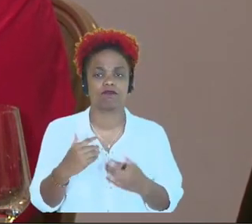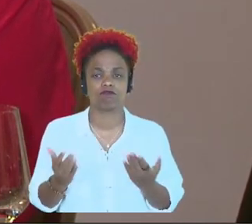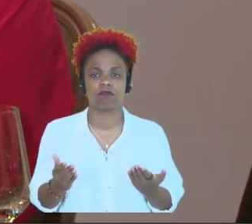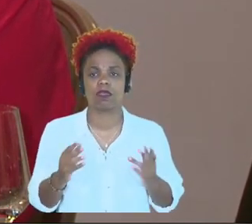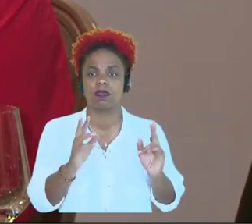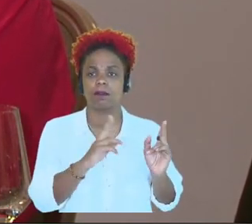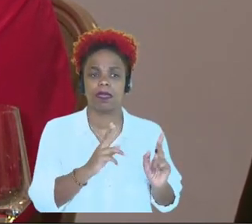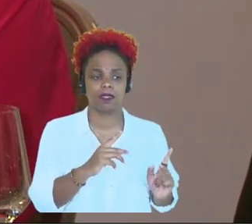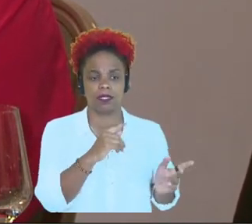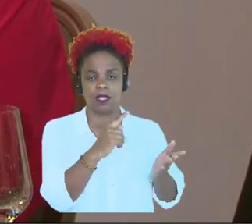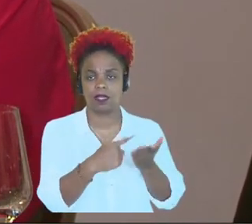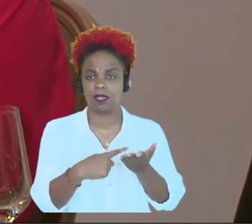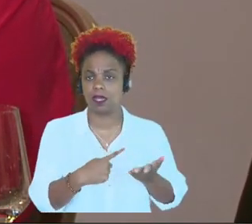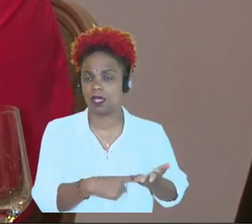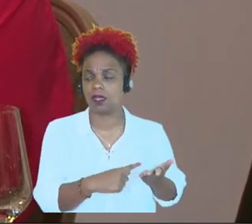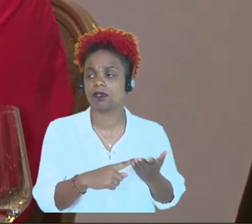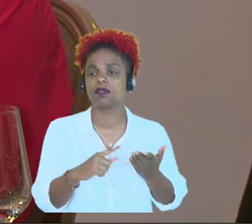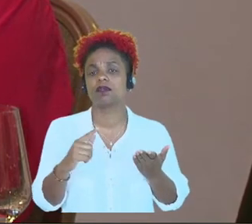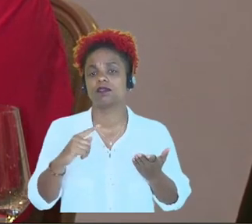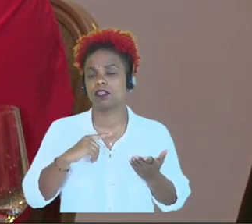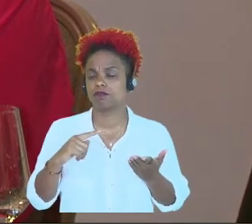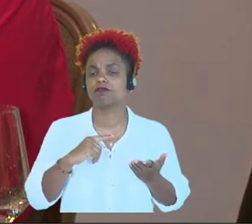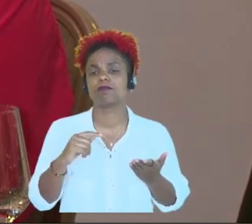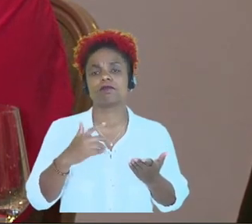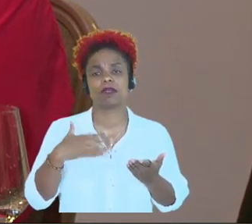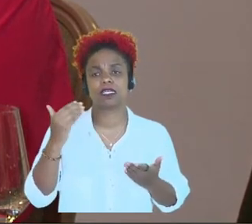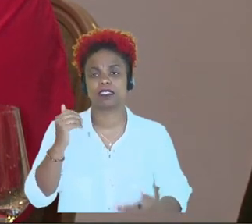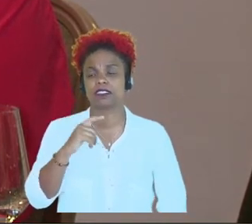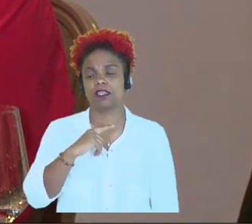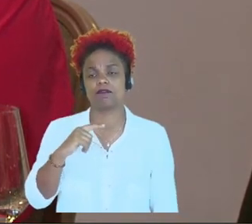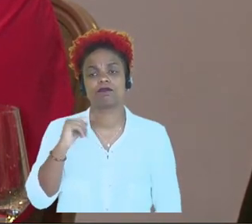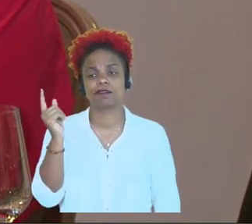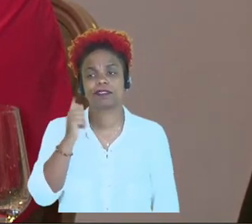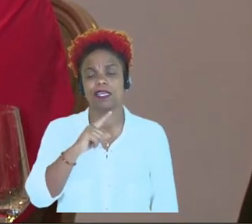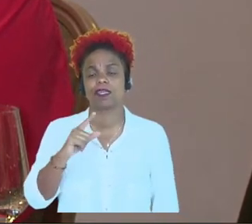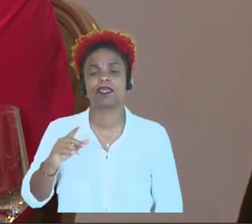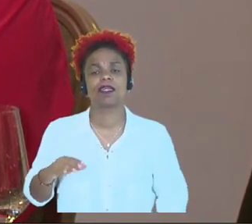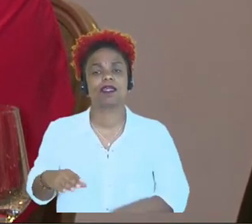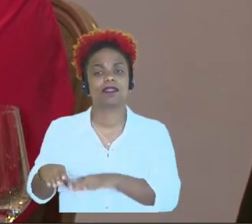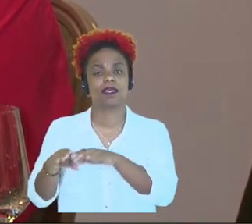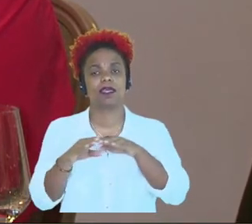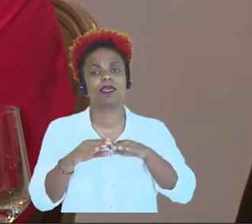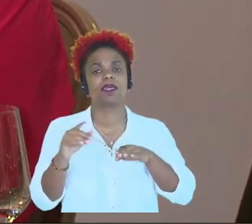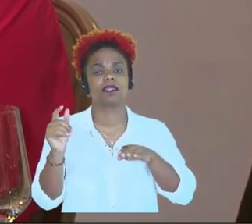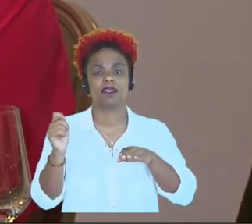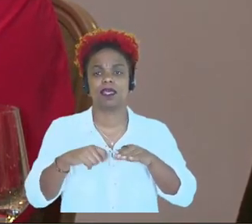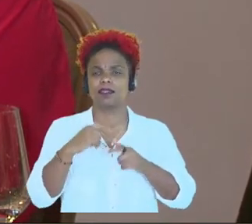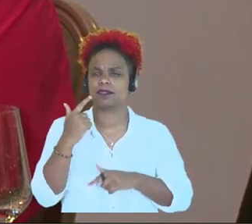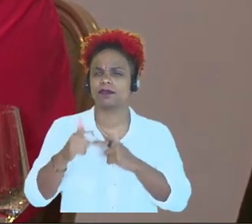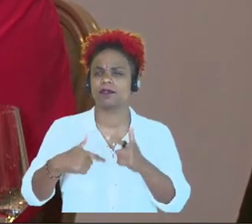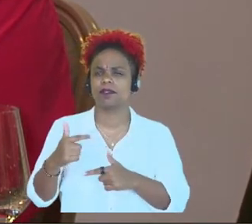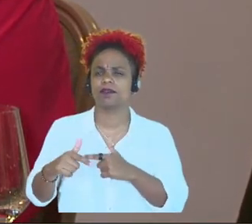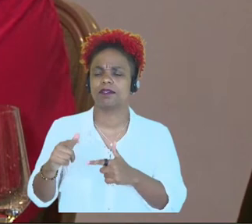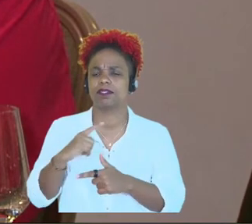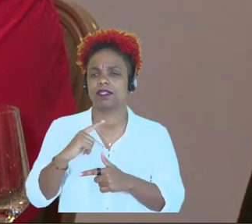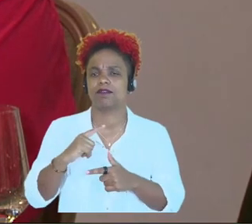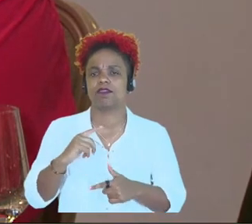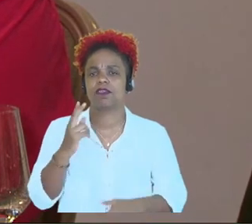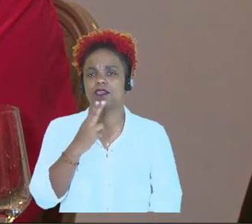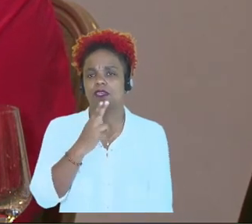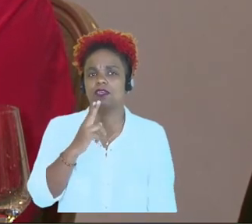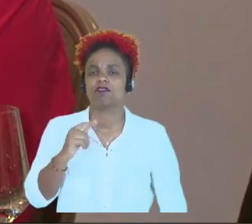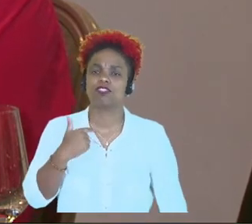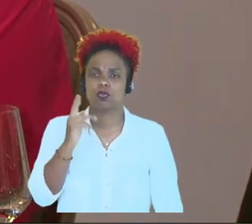preciso estabelecer uma situação de maior estabilidade para trabalhadores, sobretudo trabalhadores de aplicativo, que tem uma